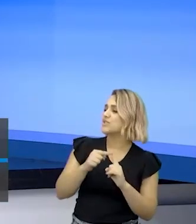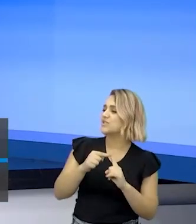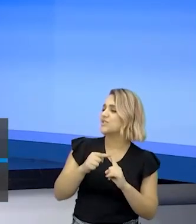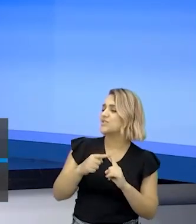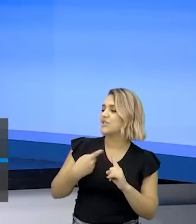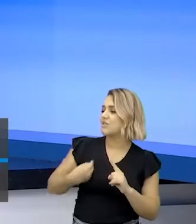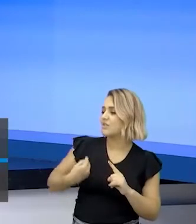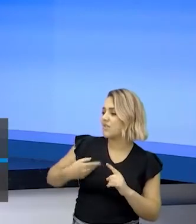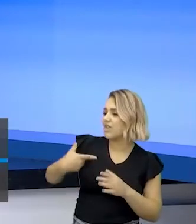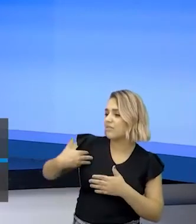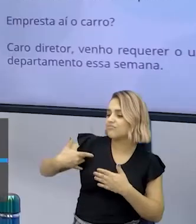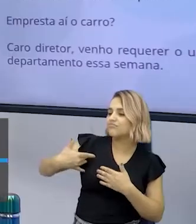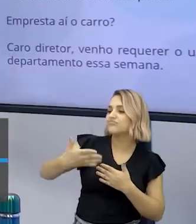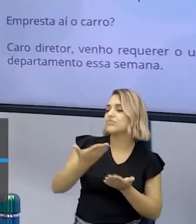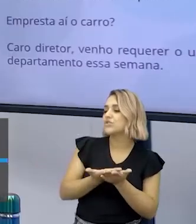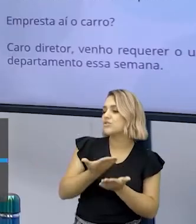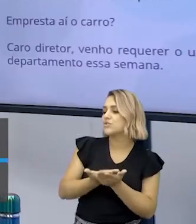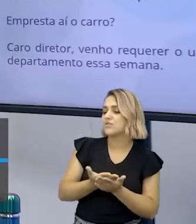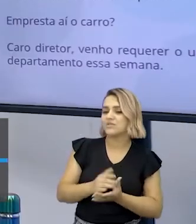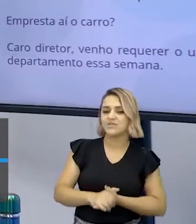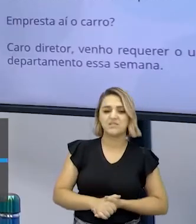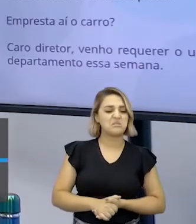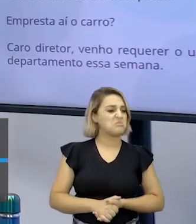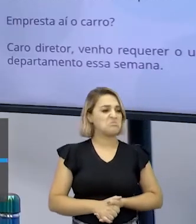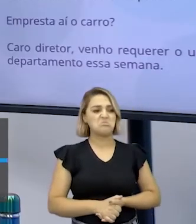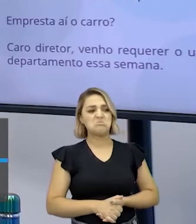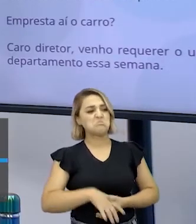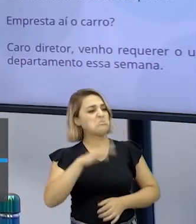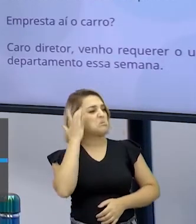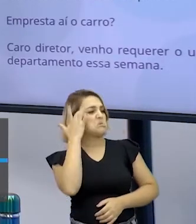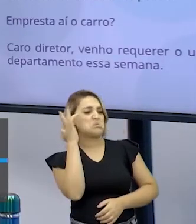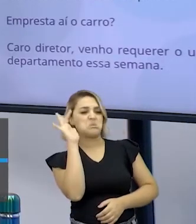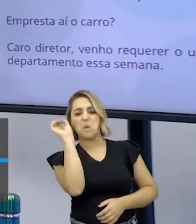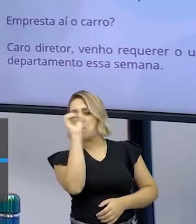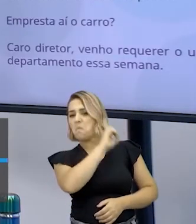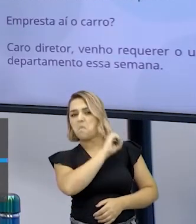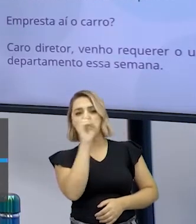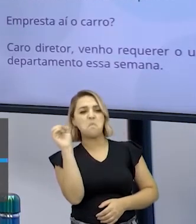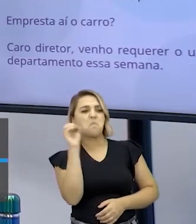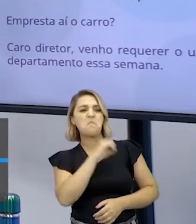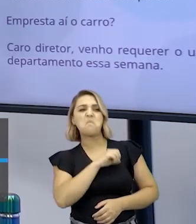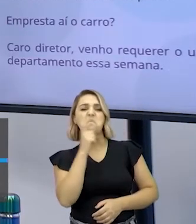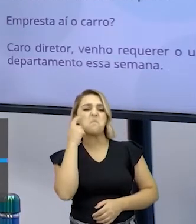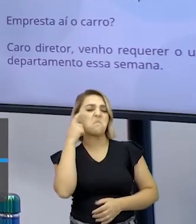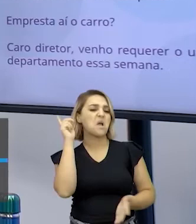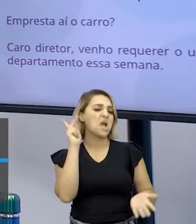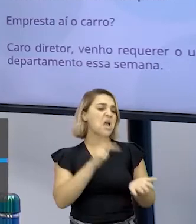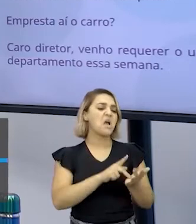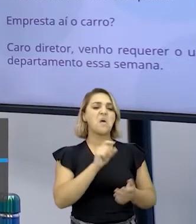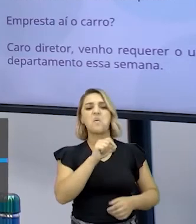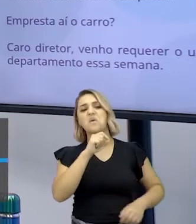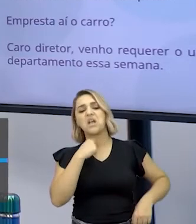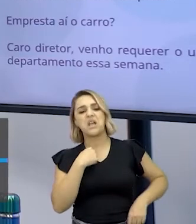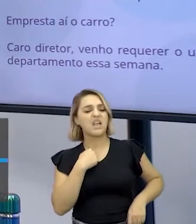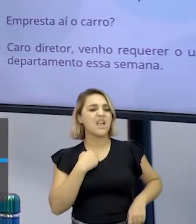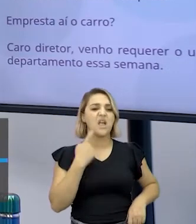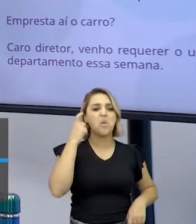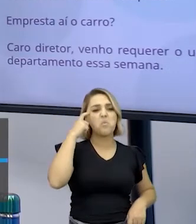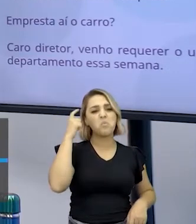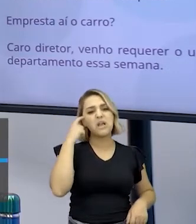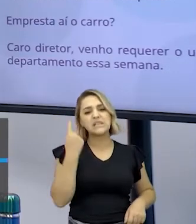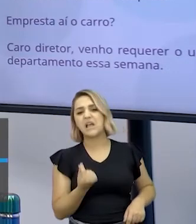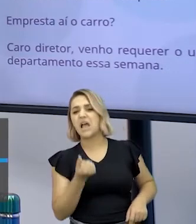continuação da vida acadêmica? Mano, sei não. Na real, tô pensando na grana para comprar